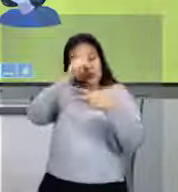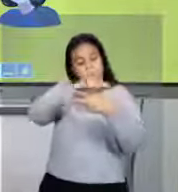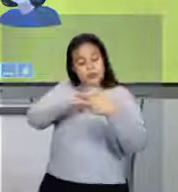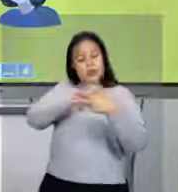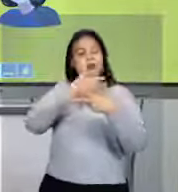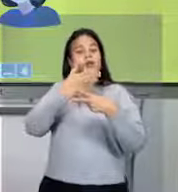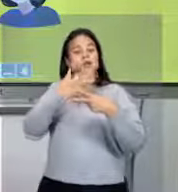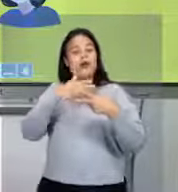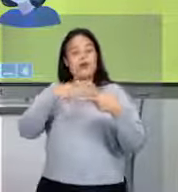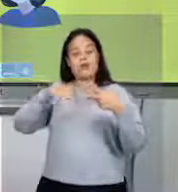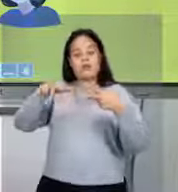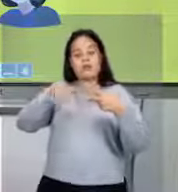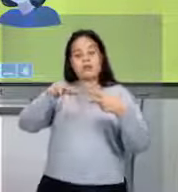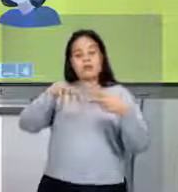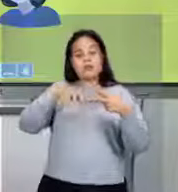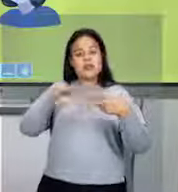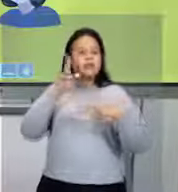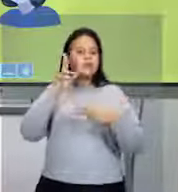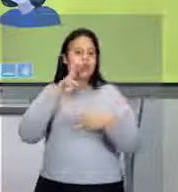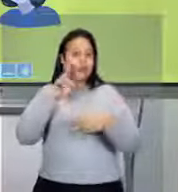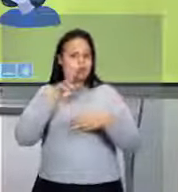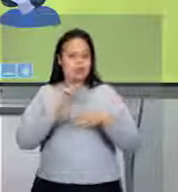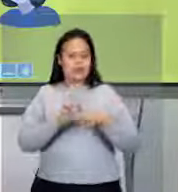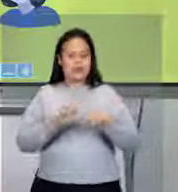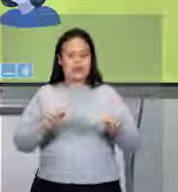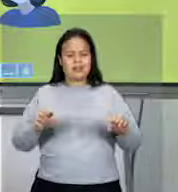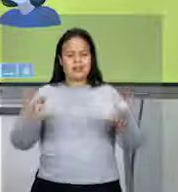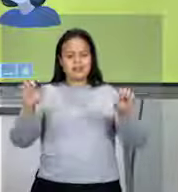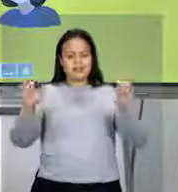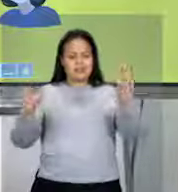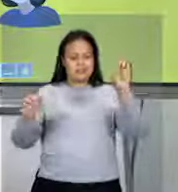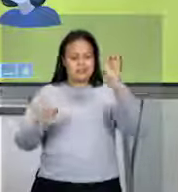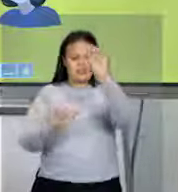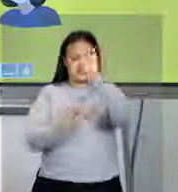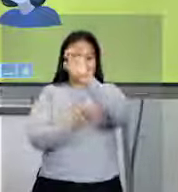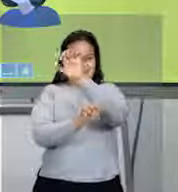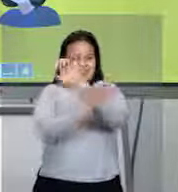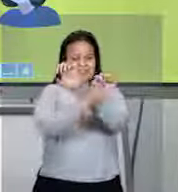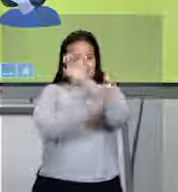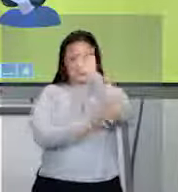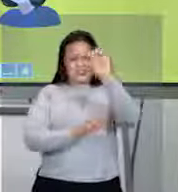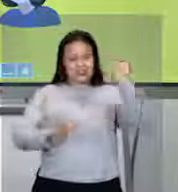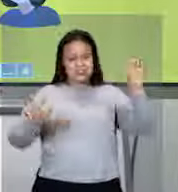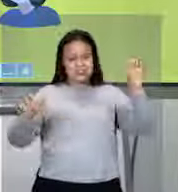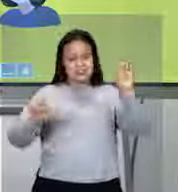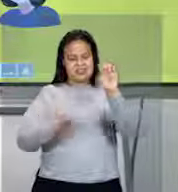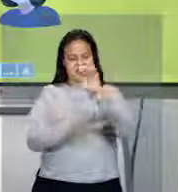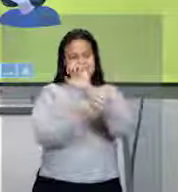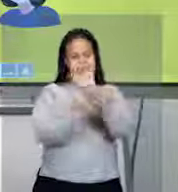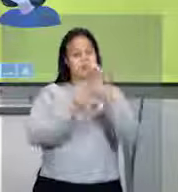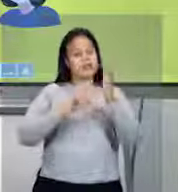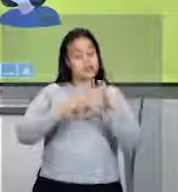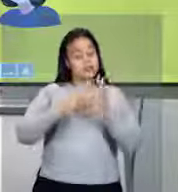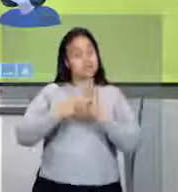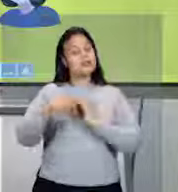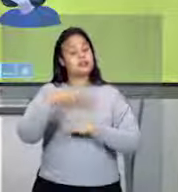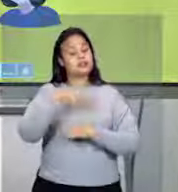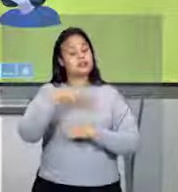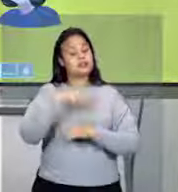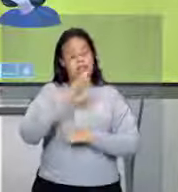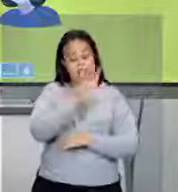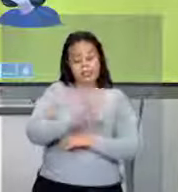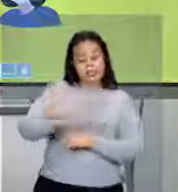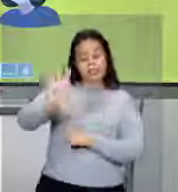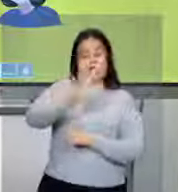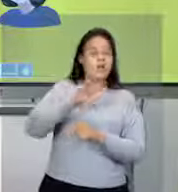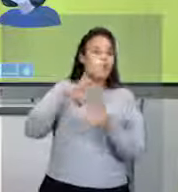ao movimento dos elétrons livres. Porém, a corrente convencional tem o mesmo sentido do campo elétrico no interior do